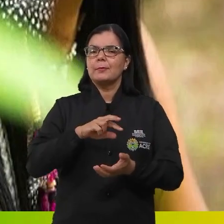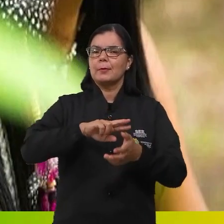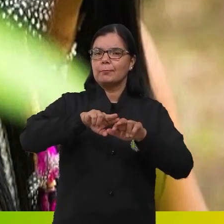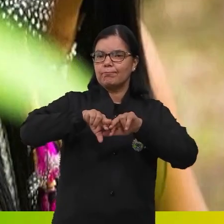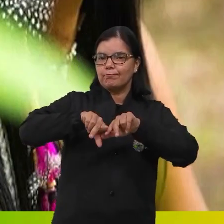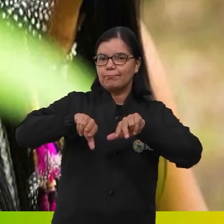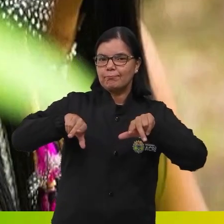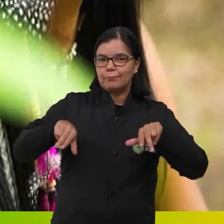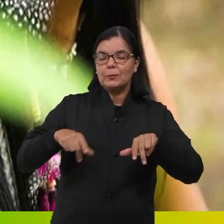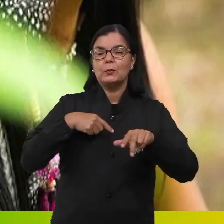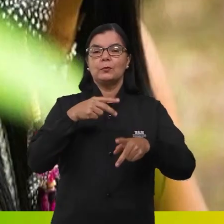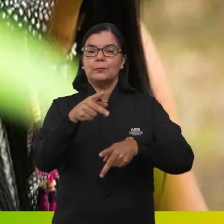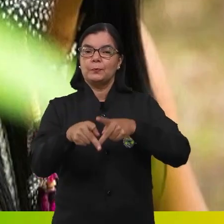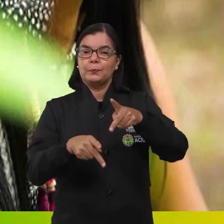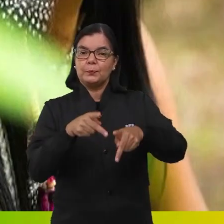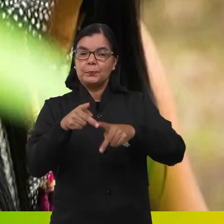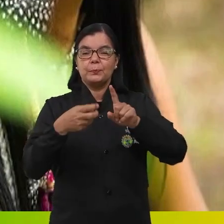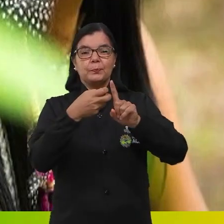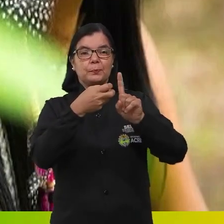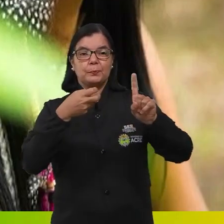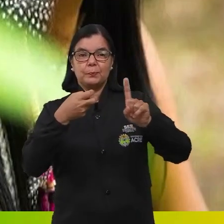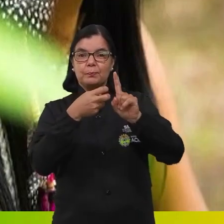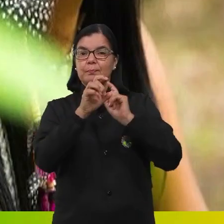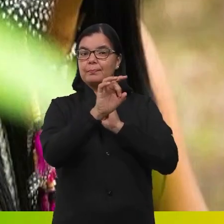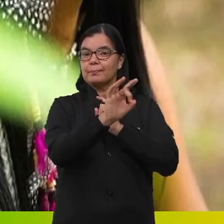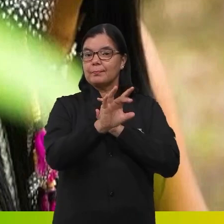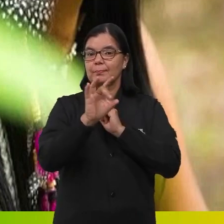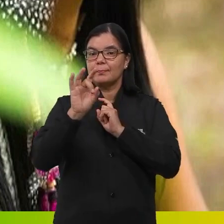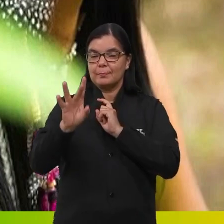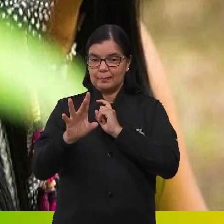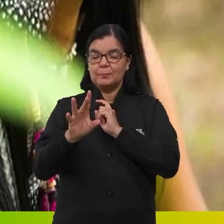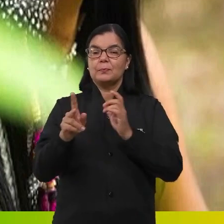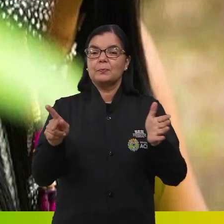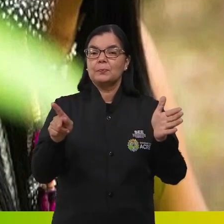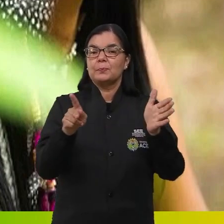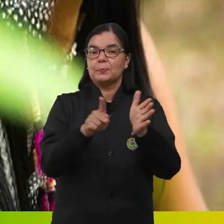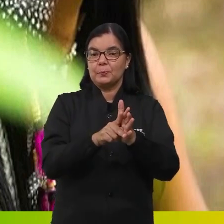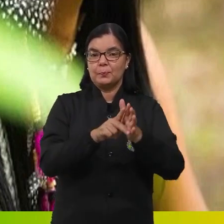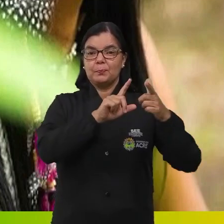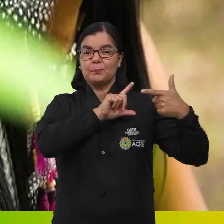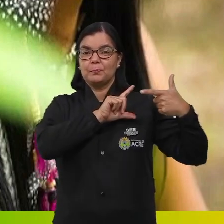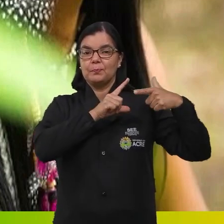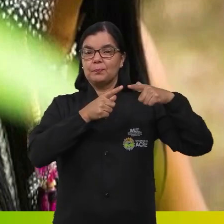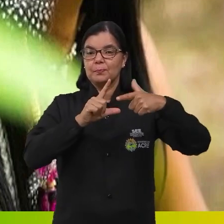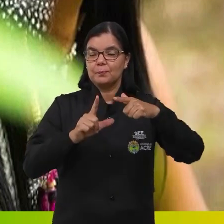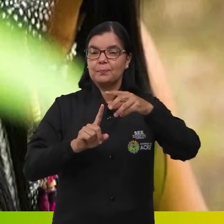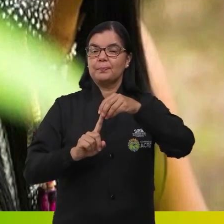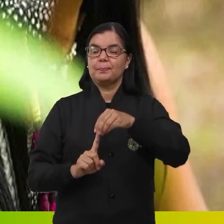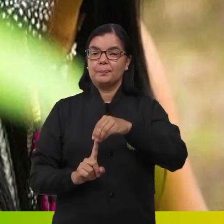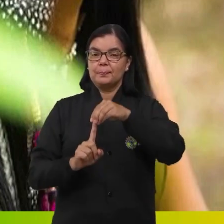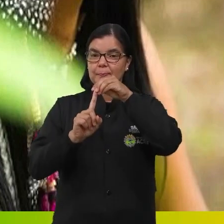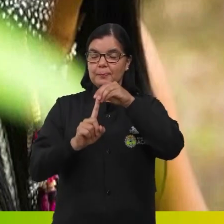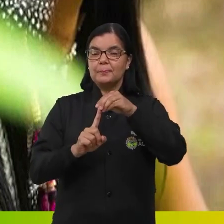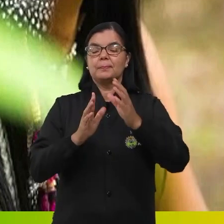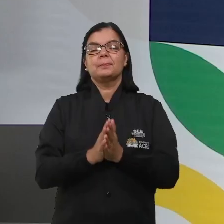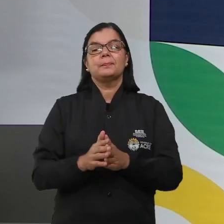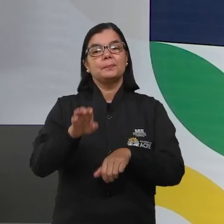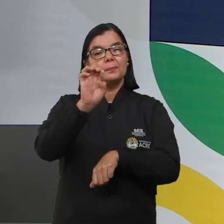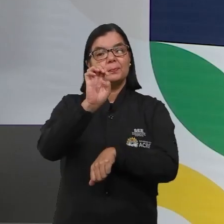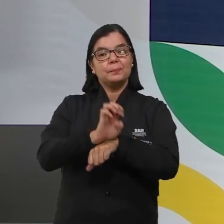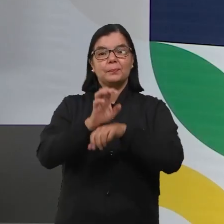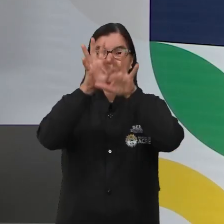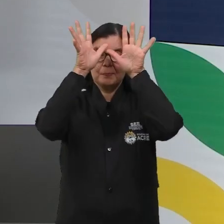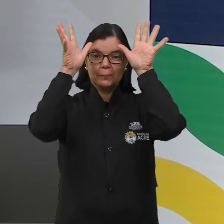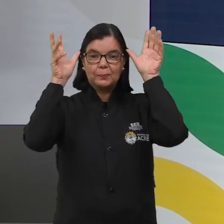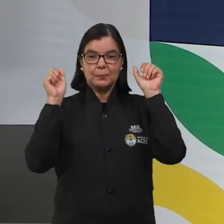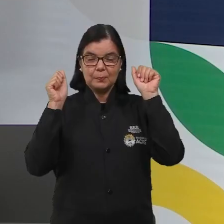dos muitos povos indígenas, cada um com suas próprias tradições únicas. E o nosso estado do Acre